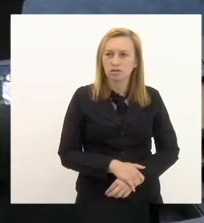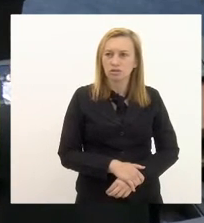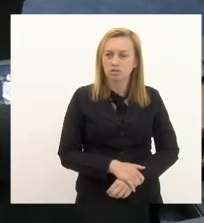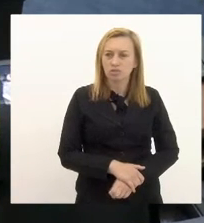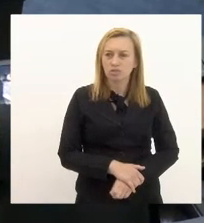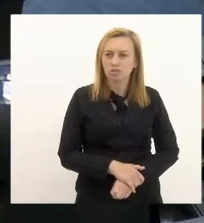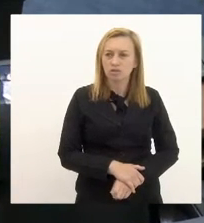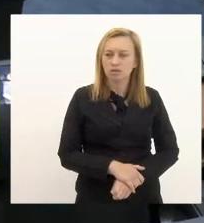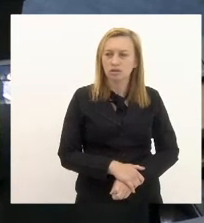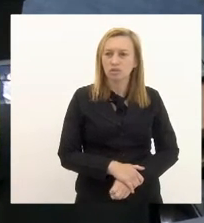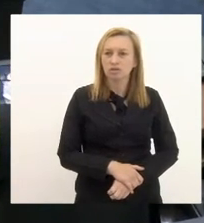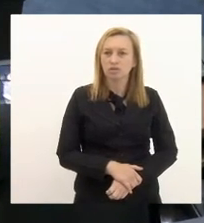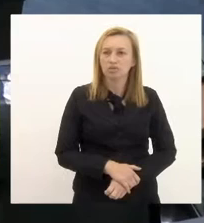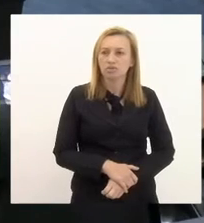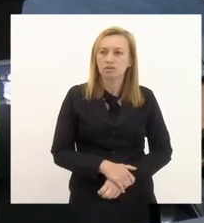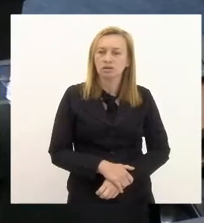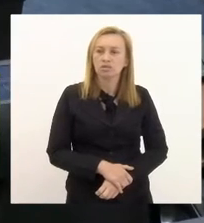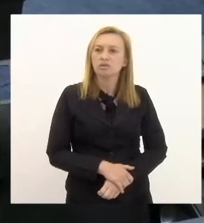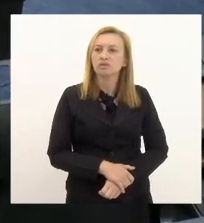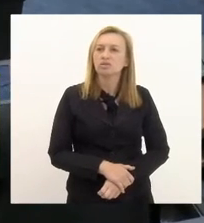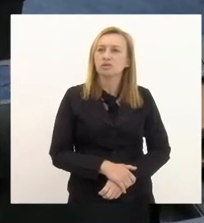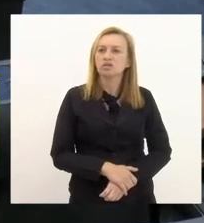E aí